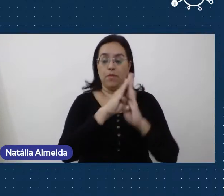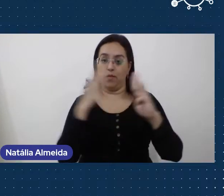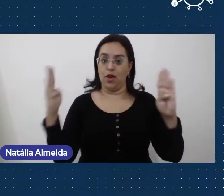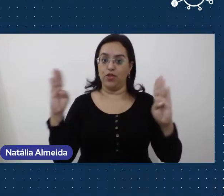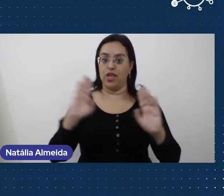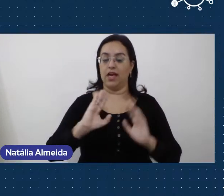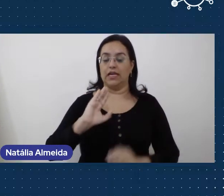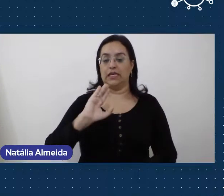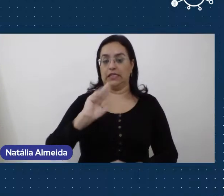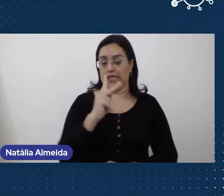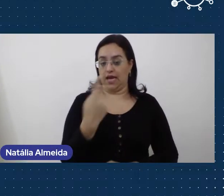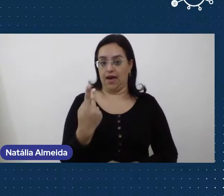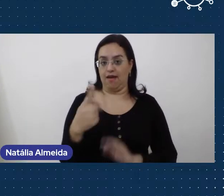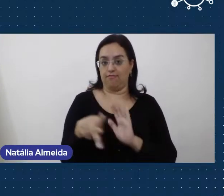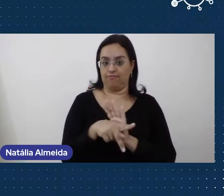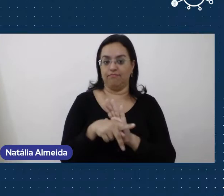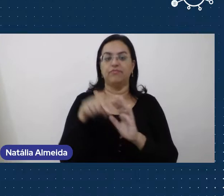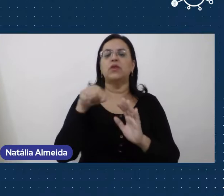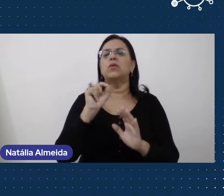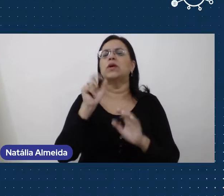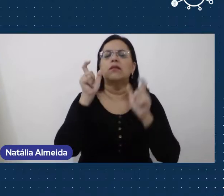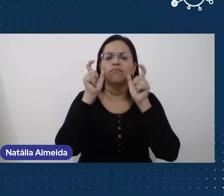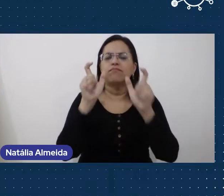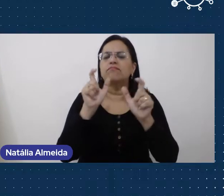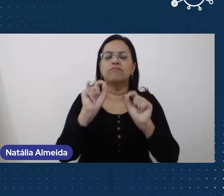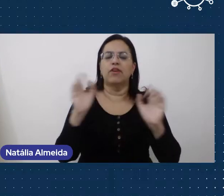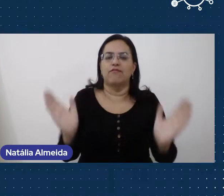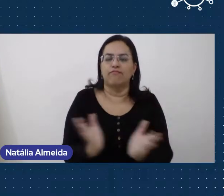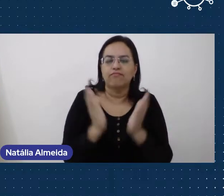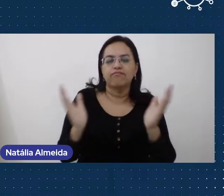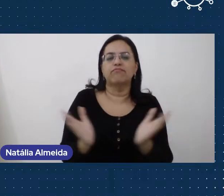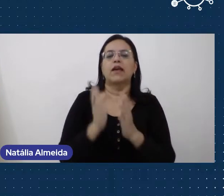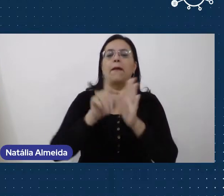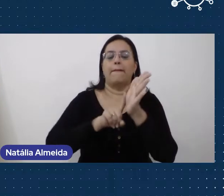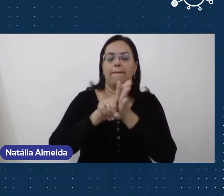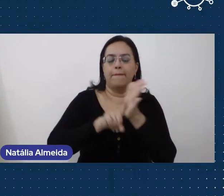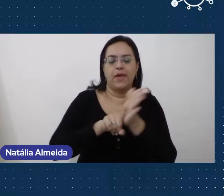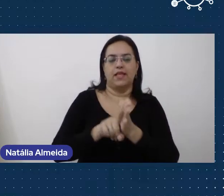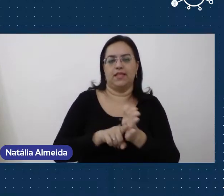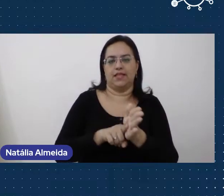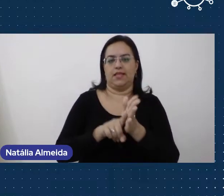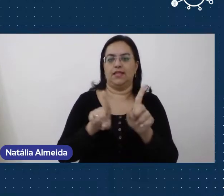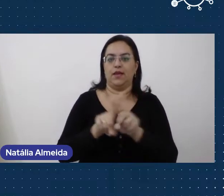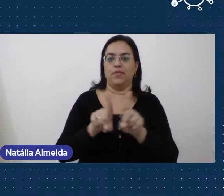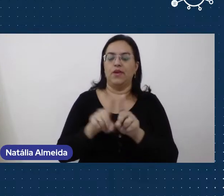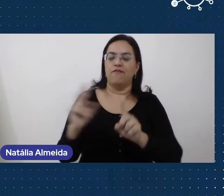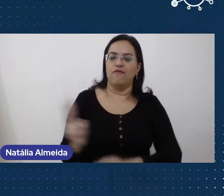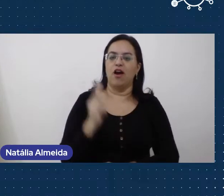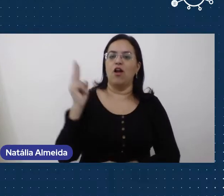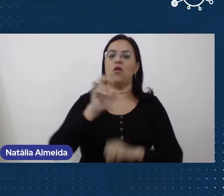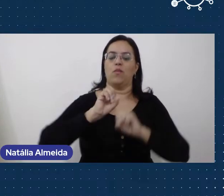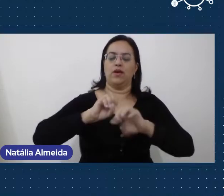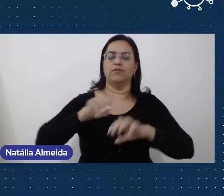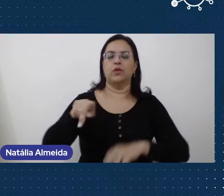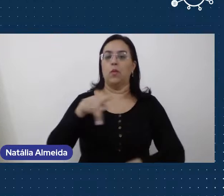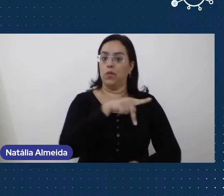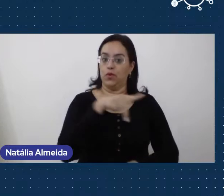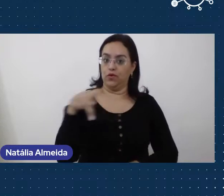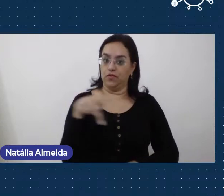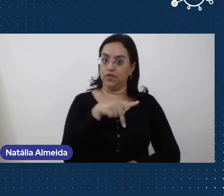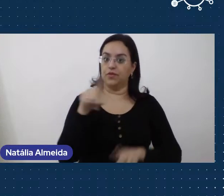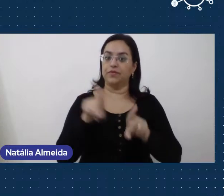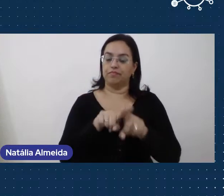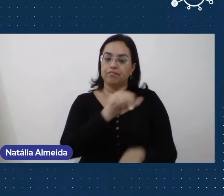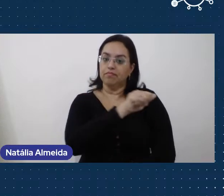trazer informações de valor para pesquisadores, discentes e docentes, assim como toda a comunidade acadêmica, tanto